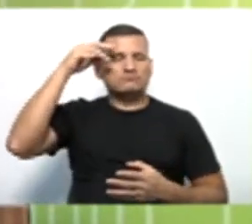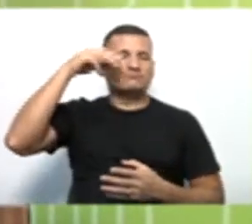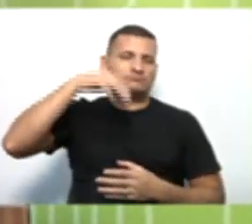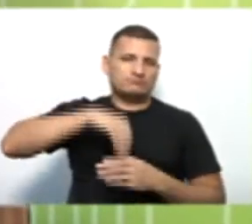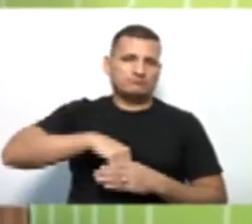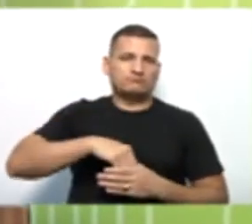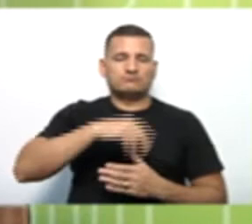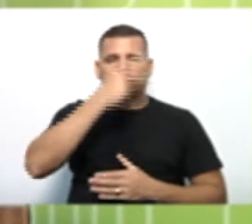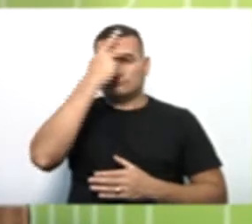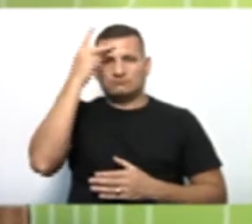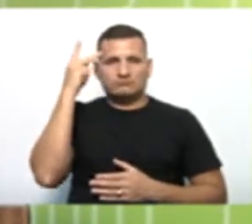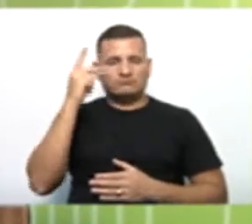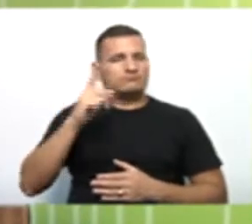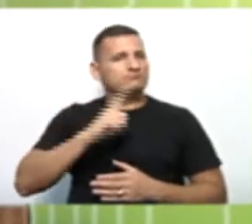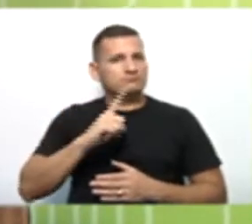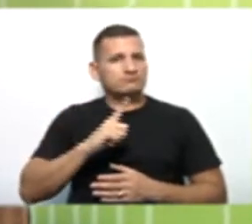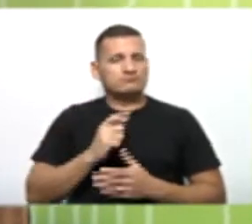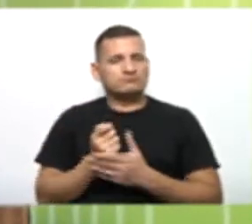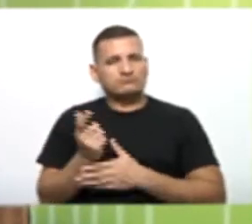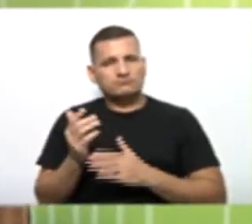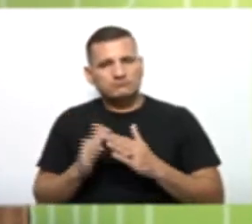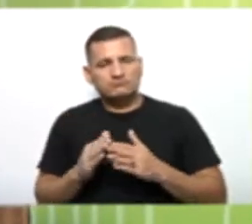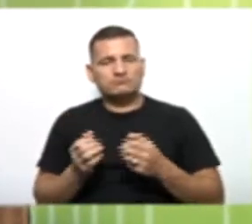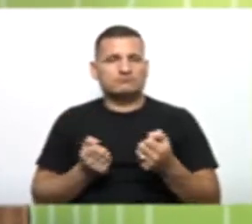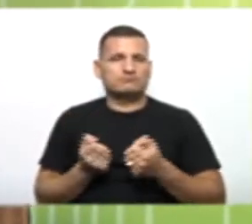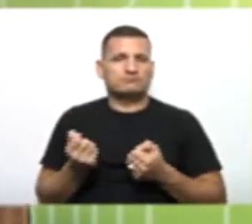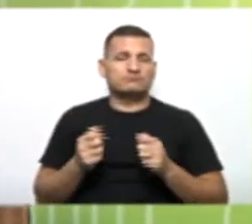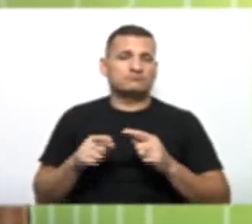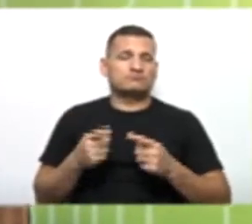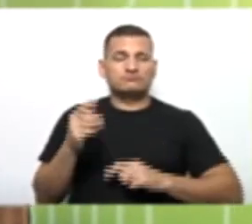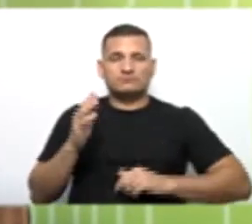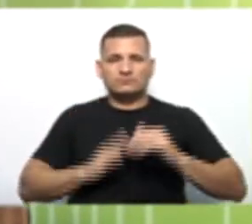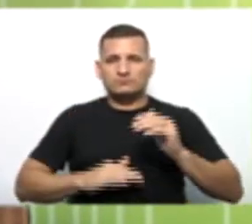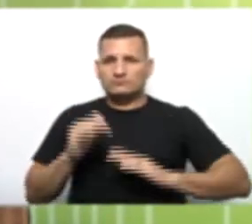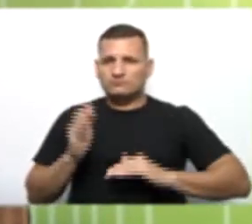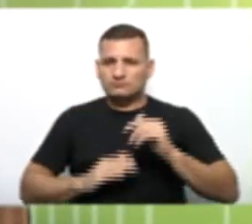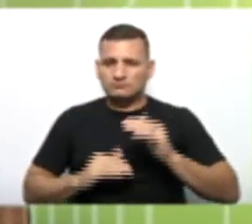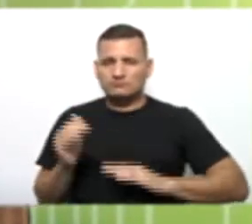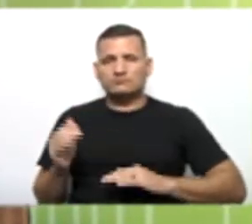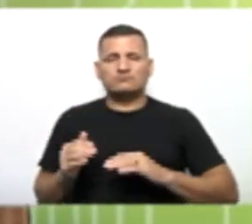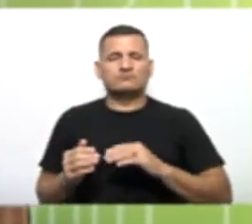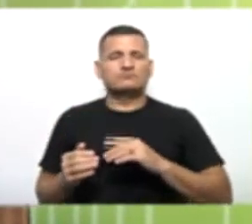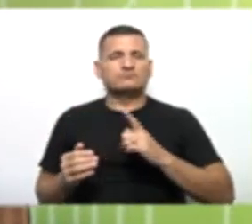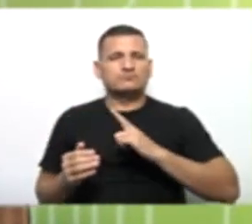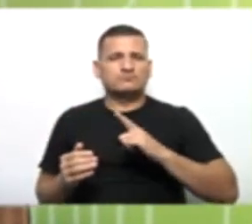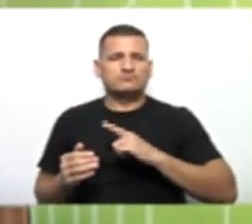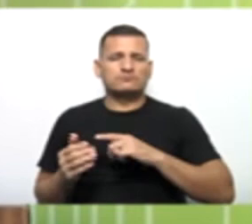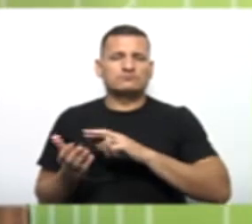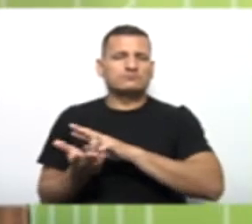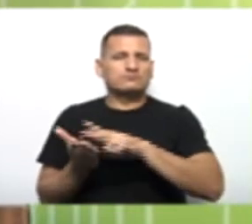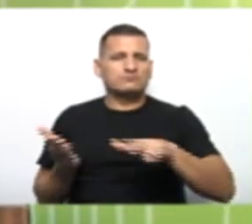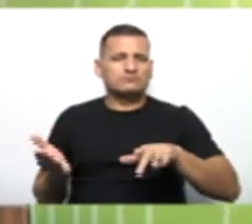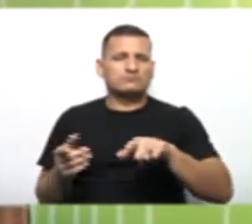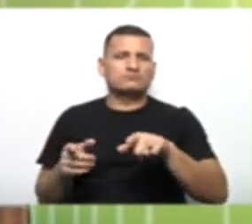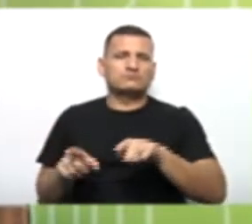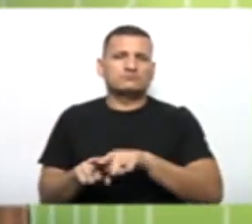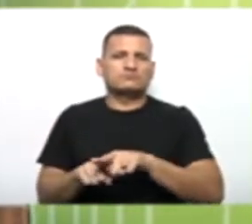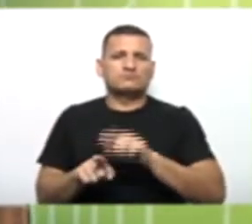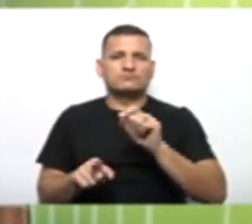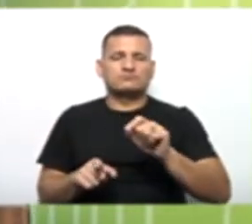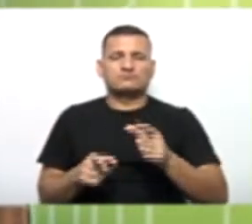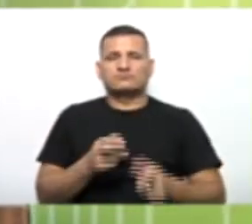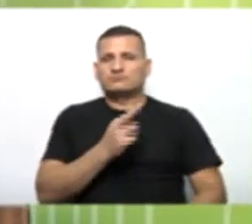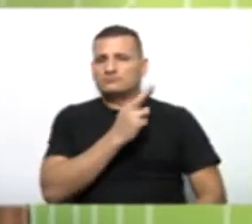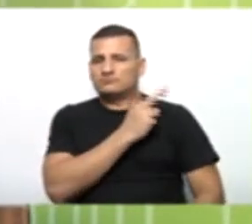deve ter uma casa própria comprar um carro mas ter uma profissão vai além disso ter uma profissão significa eu ter uma